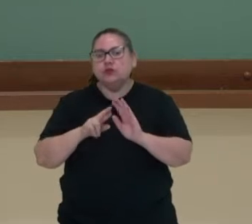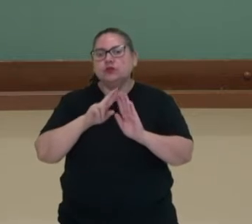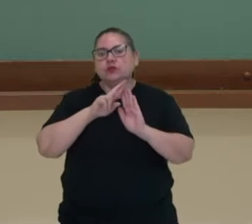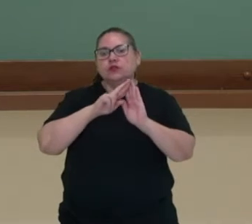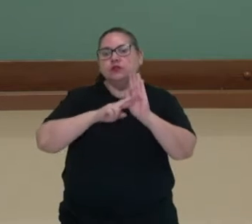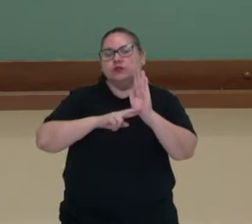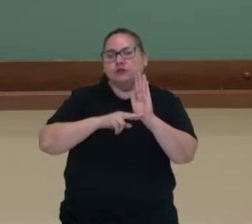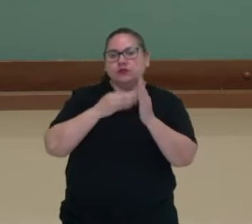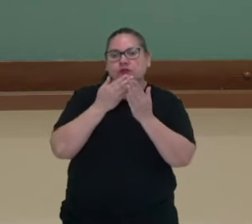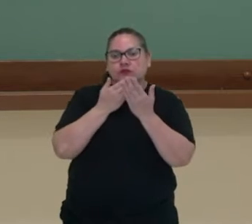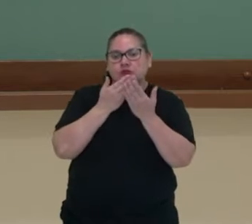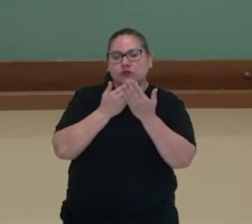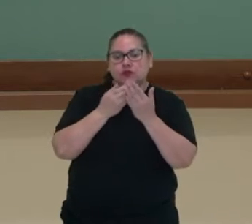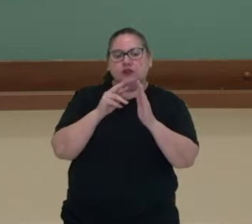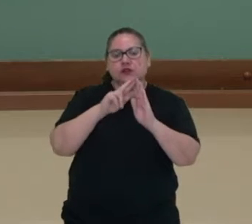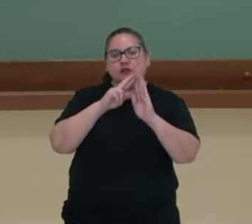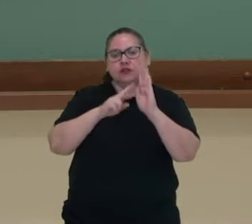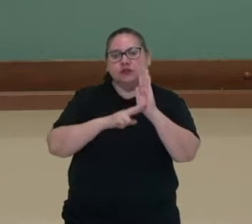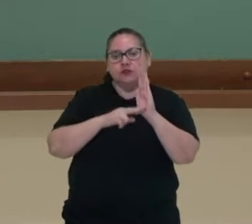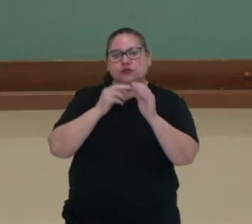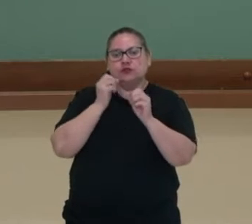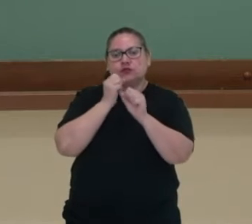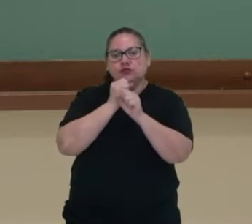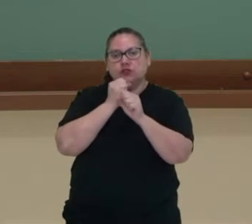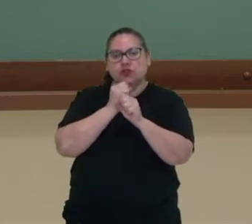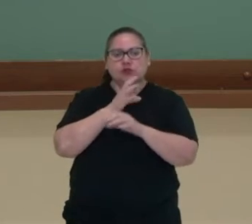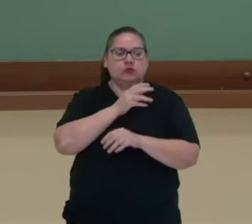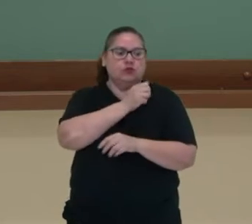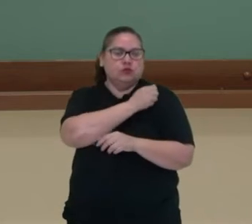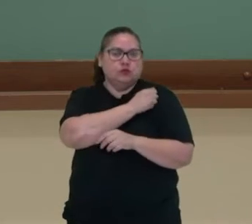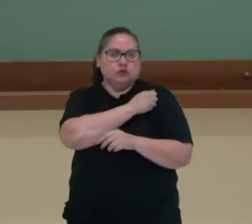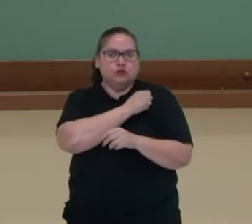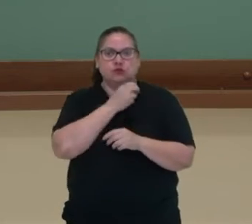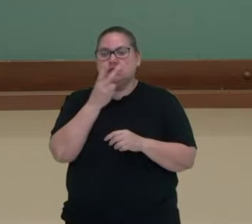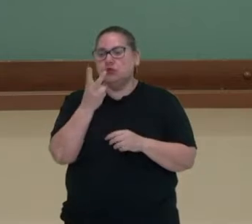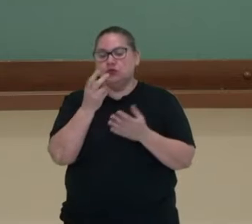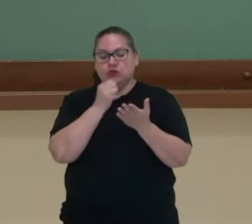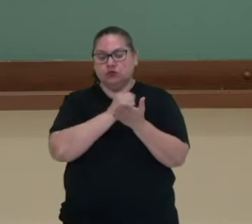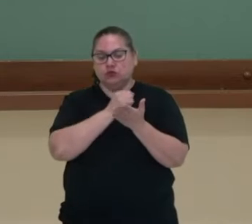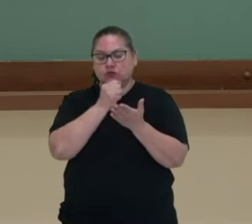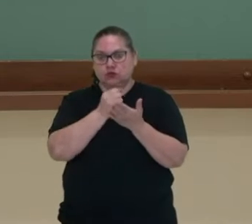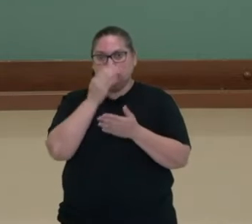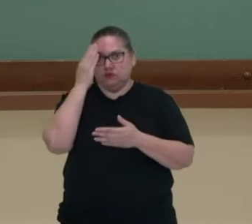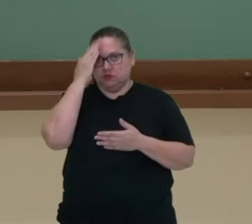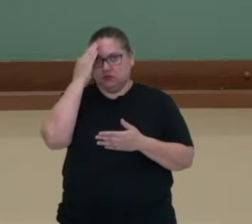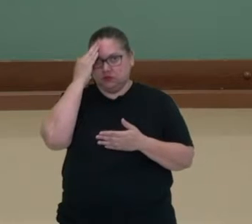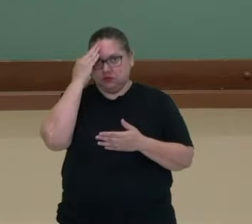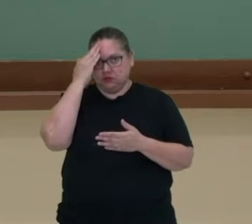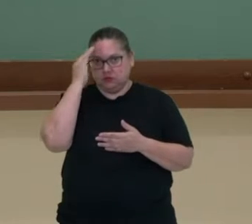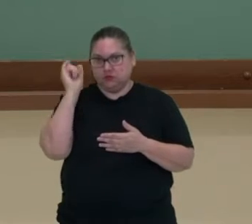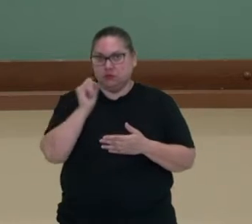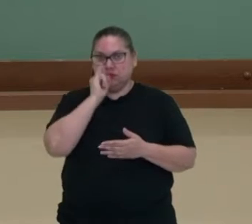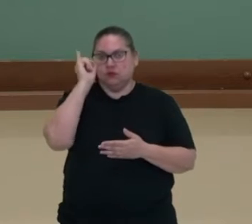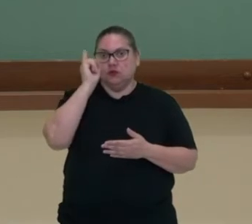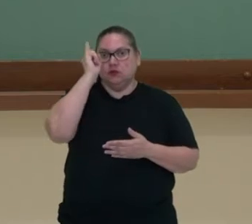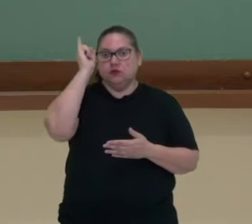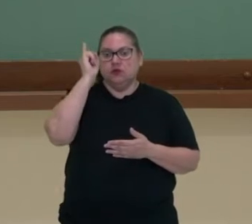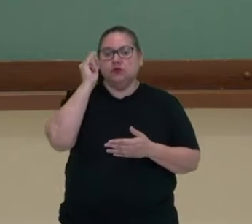regimento escolar e o regulamento geral do aluno. Dois documentos, como vocês sabem,